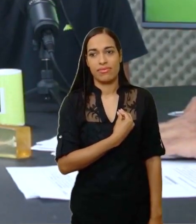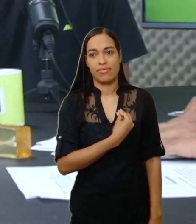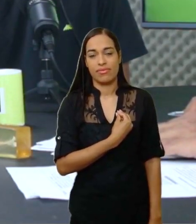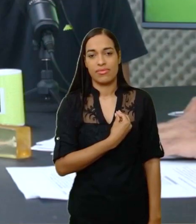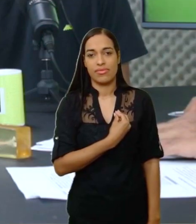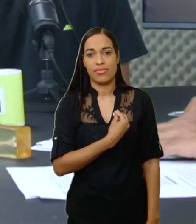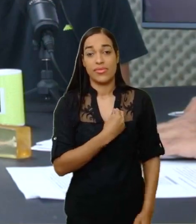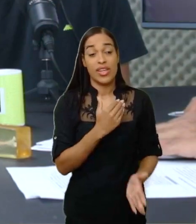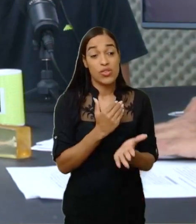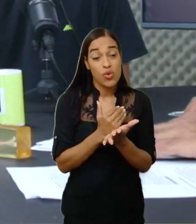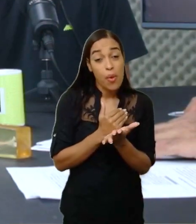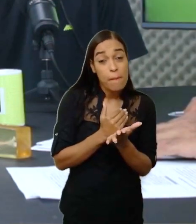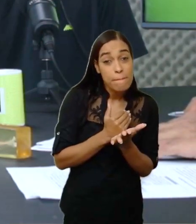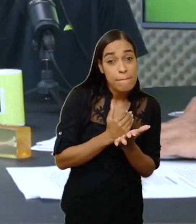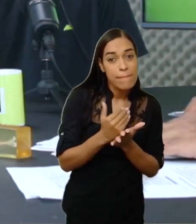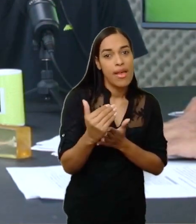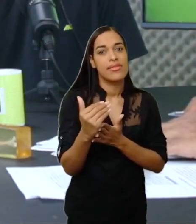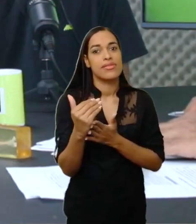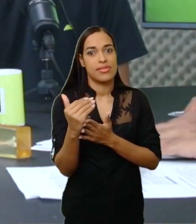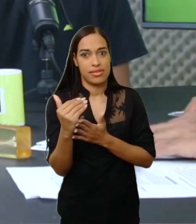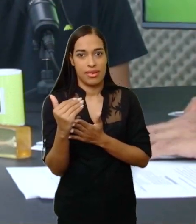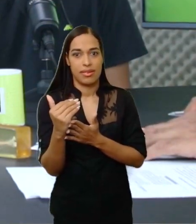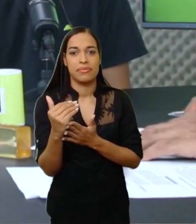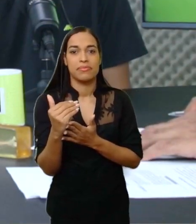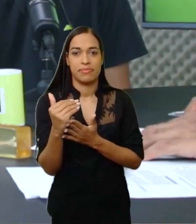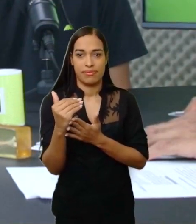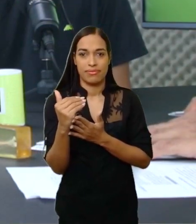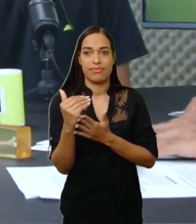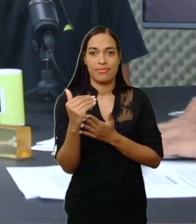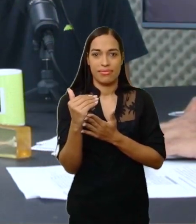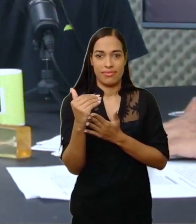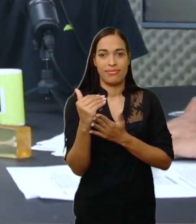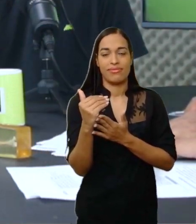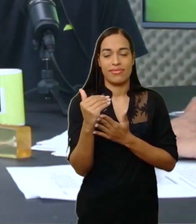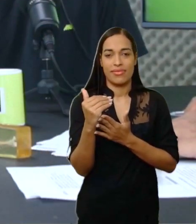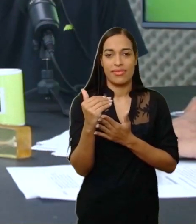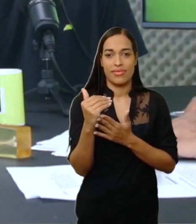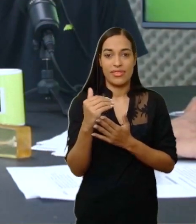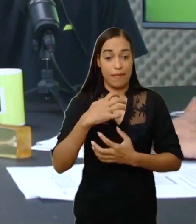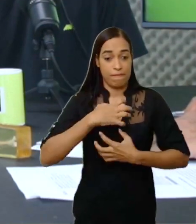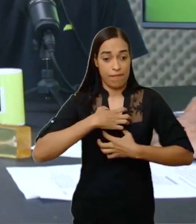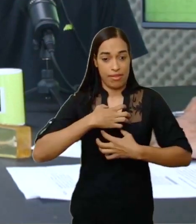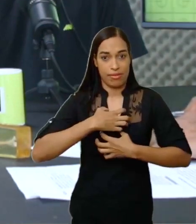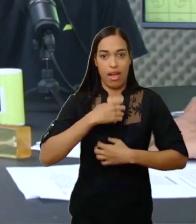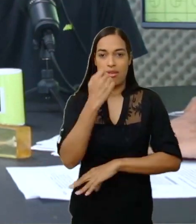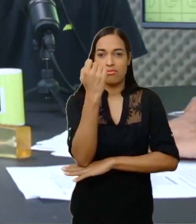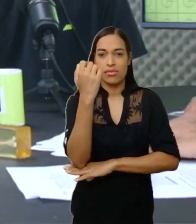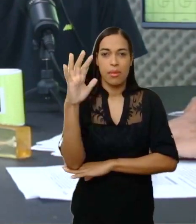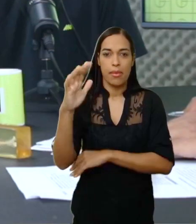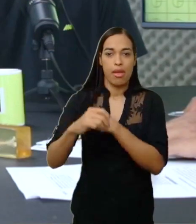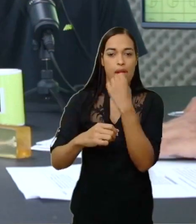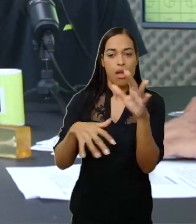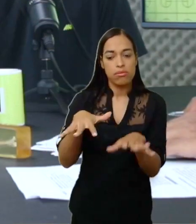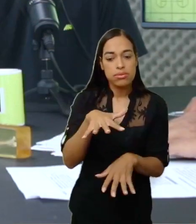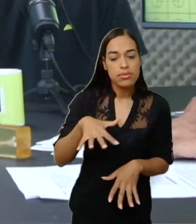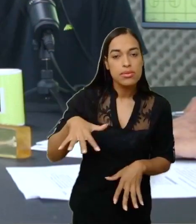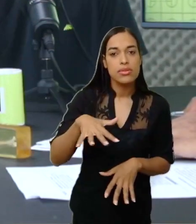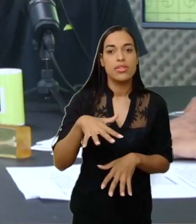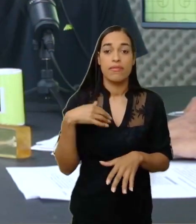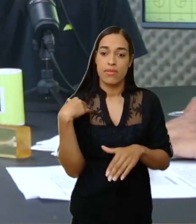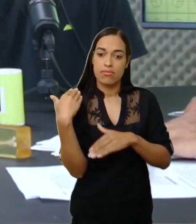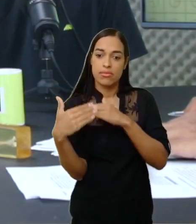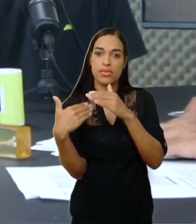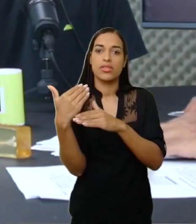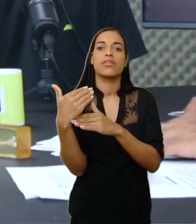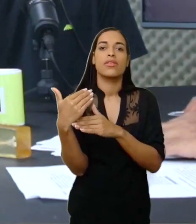começa a afetar esses ambientes, né, a gente vai ter desenvolver uma cadeia,